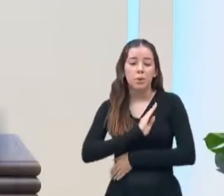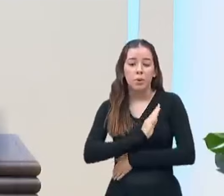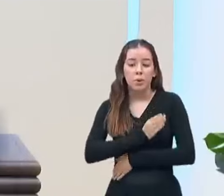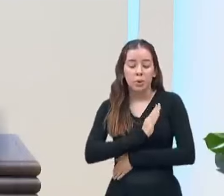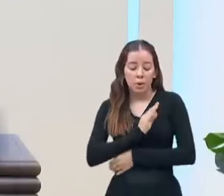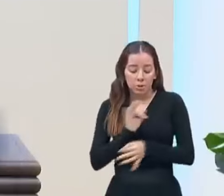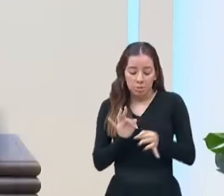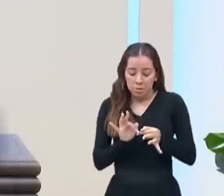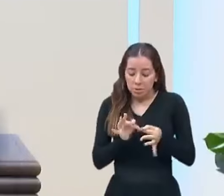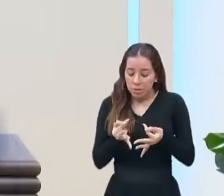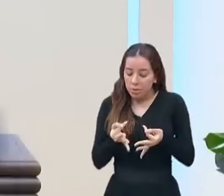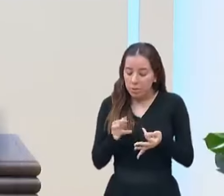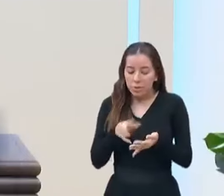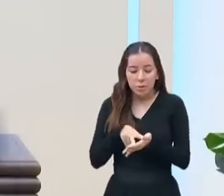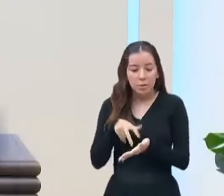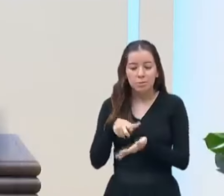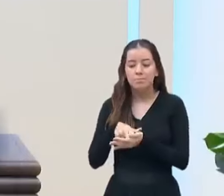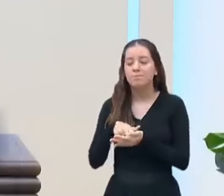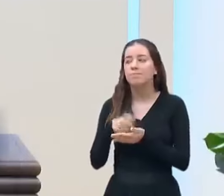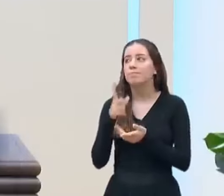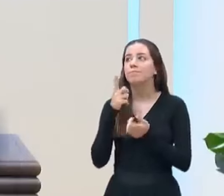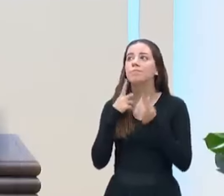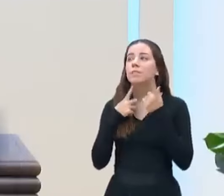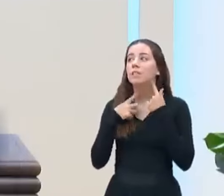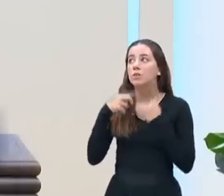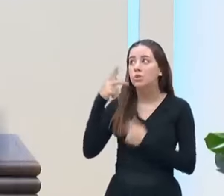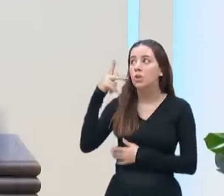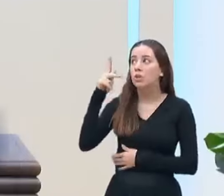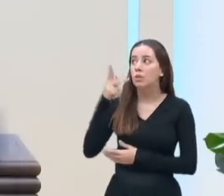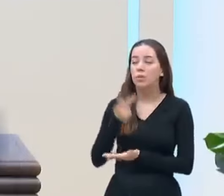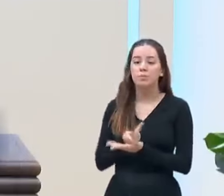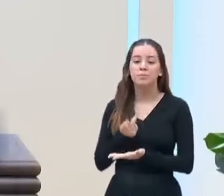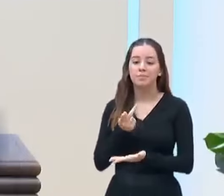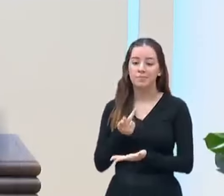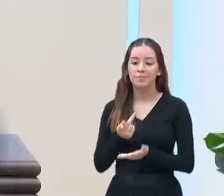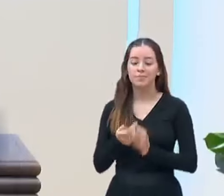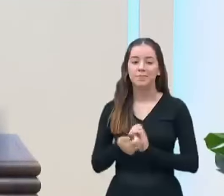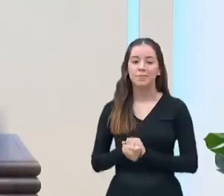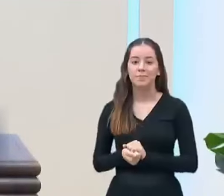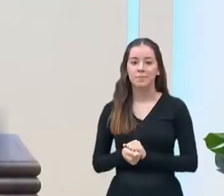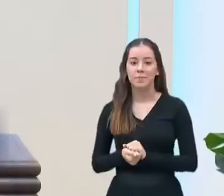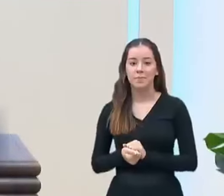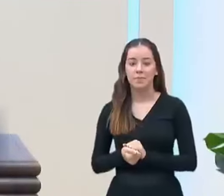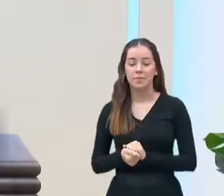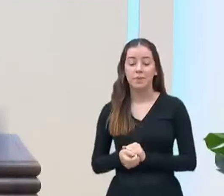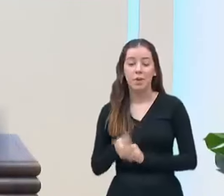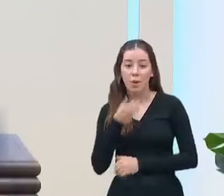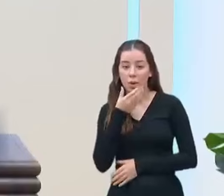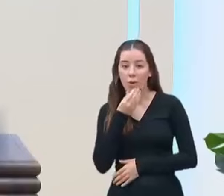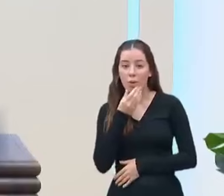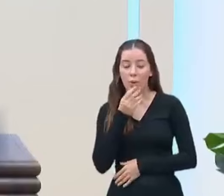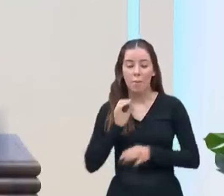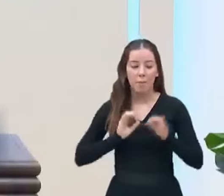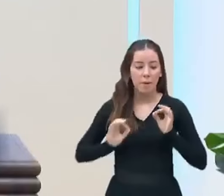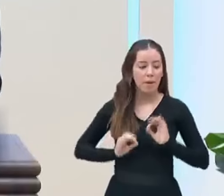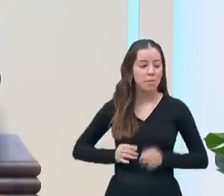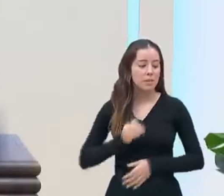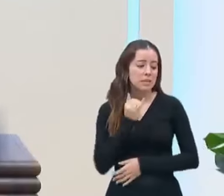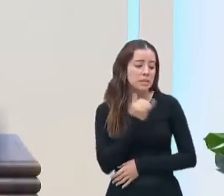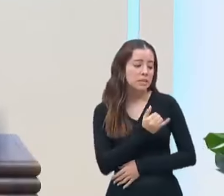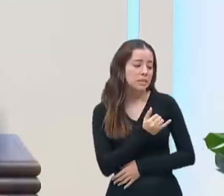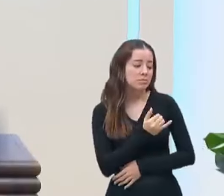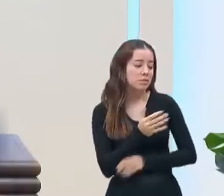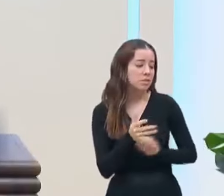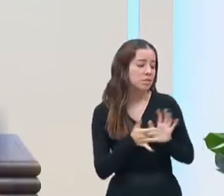coração humilhado para Deus fazer a sua vontade. O leproso falou assim: olha, Senhor, eu não vim aqui